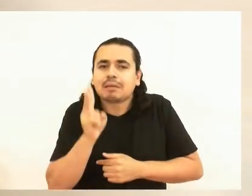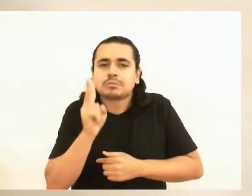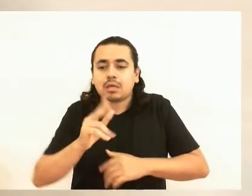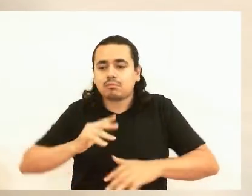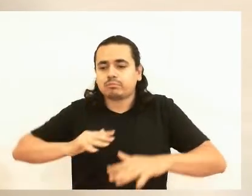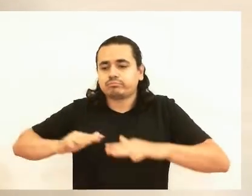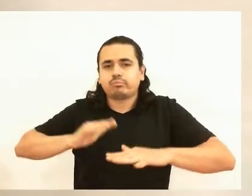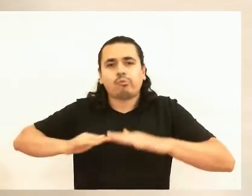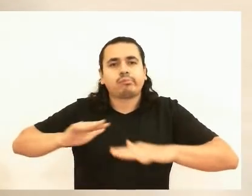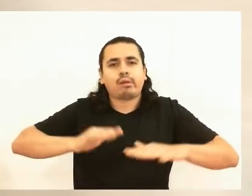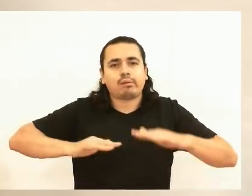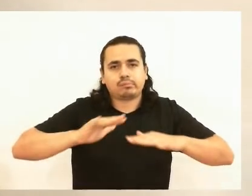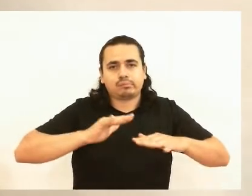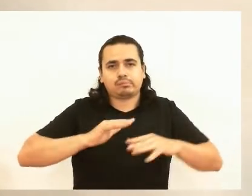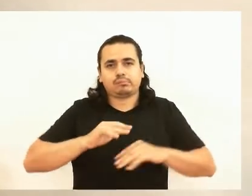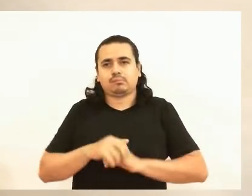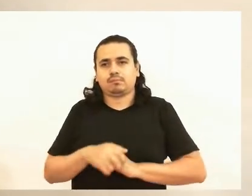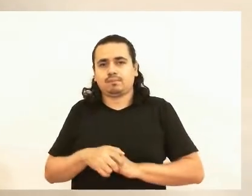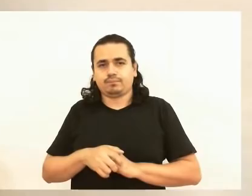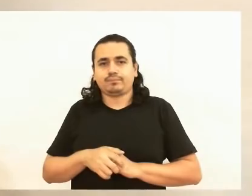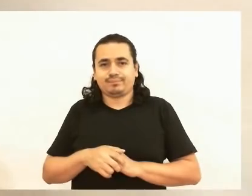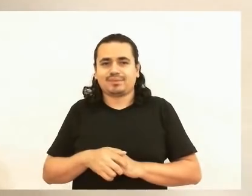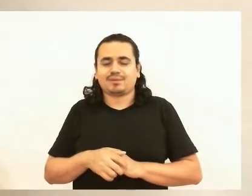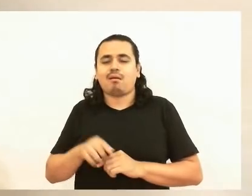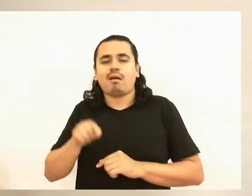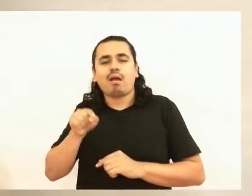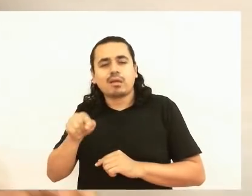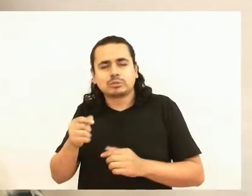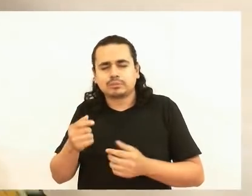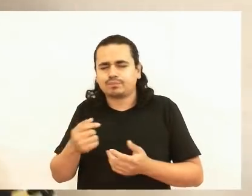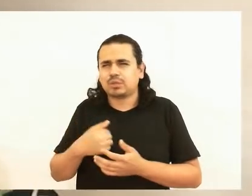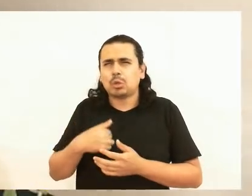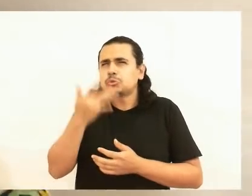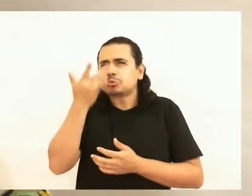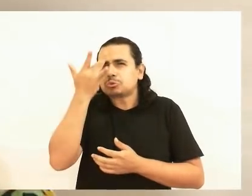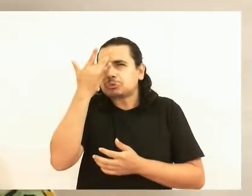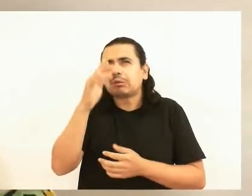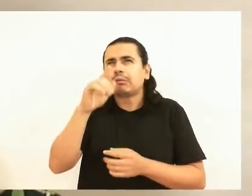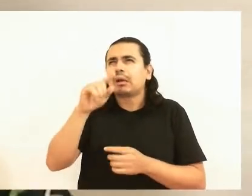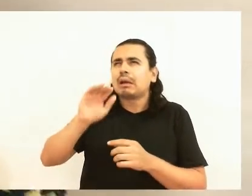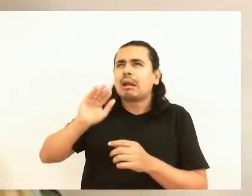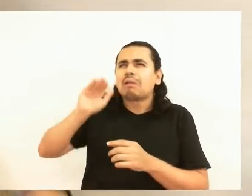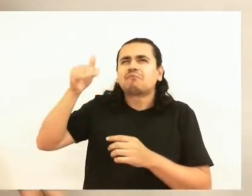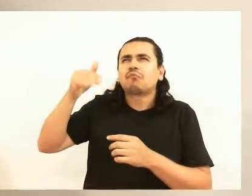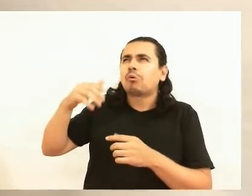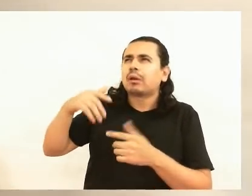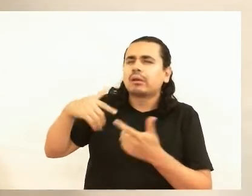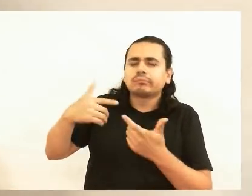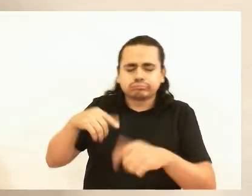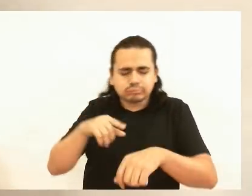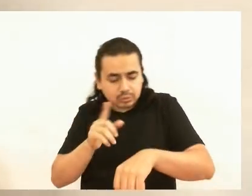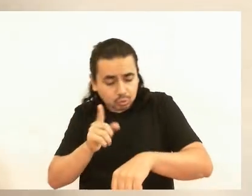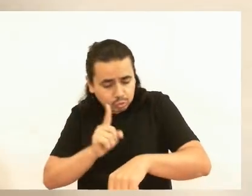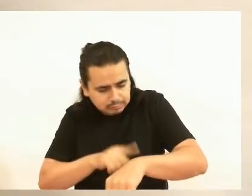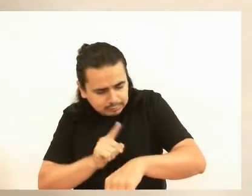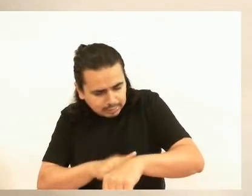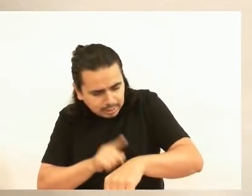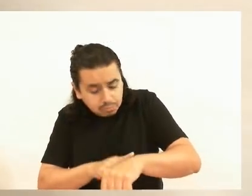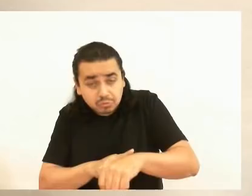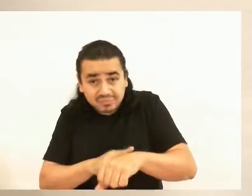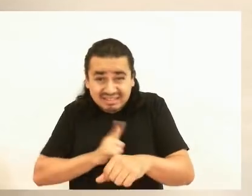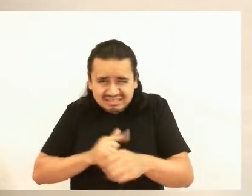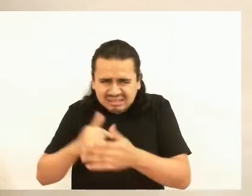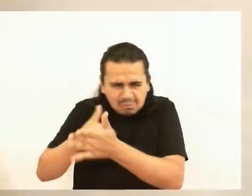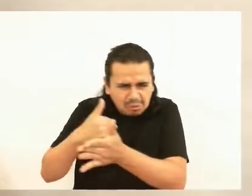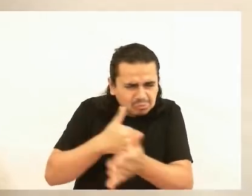movimento é isso que eu não sei como está o tempo renata mas estão chegando perguntas não